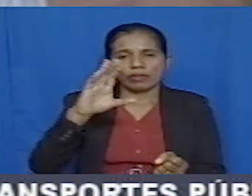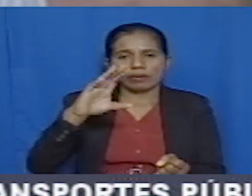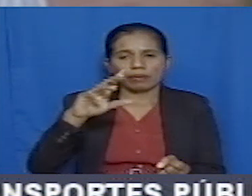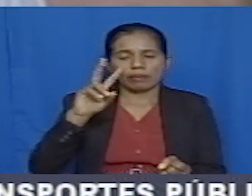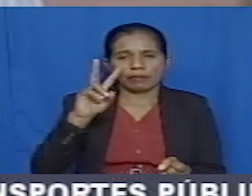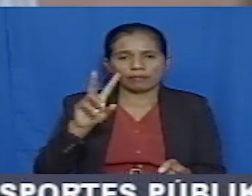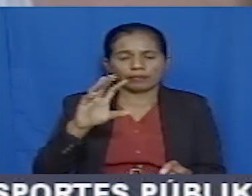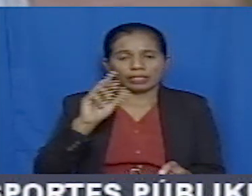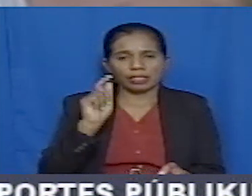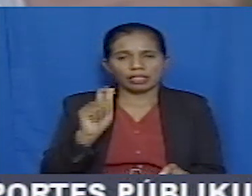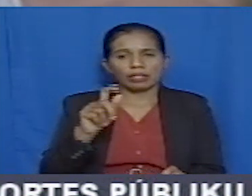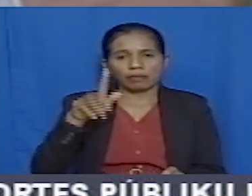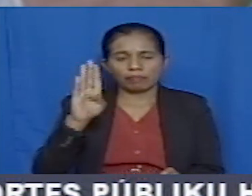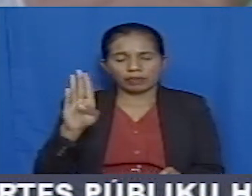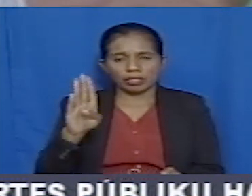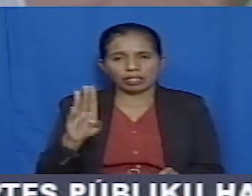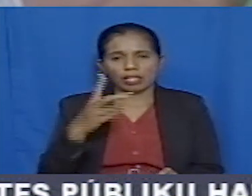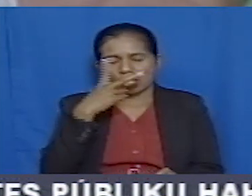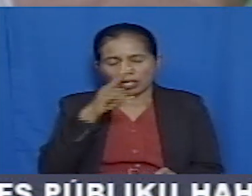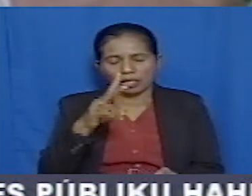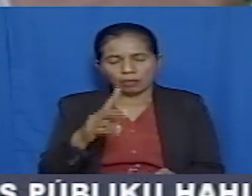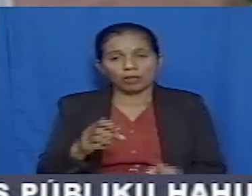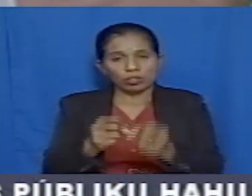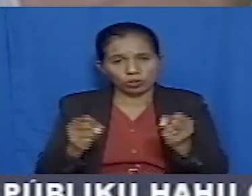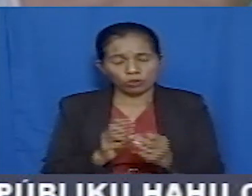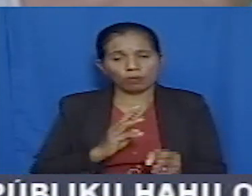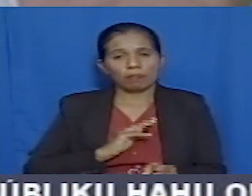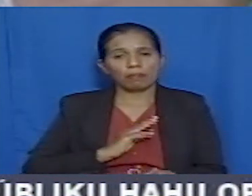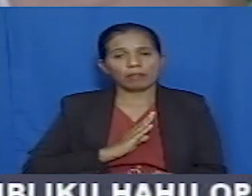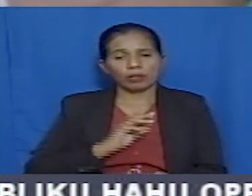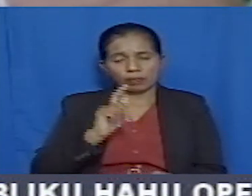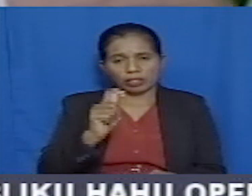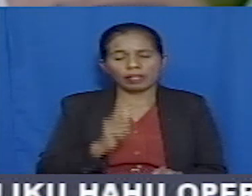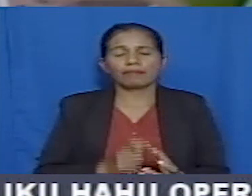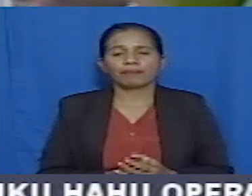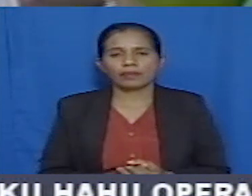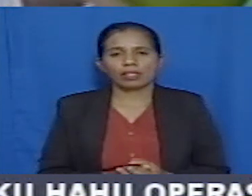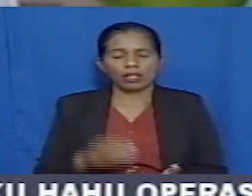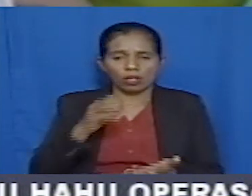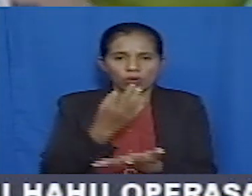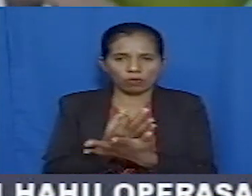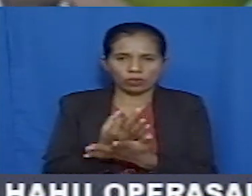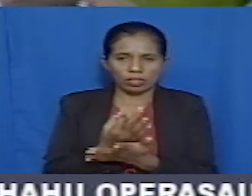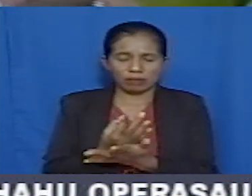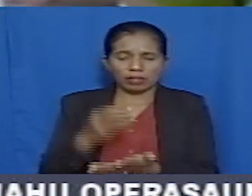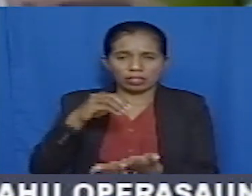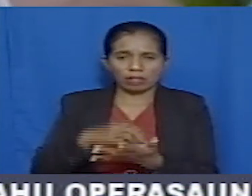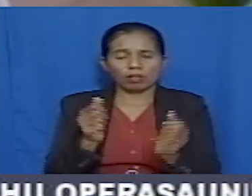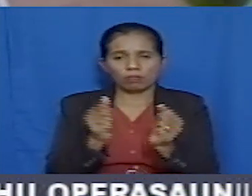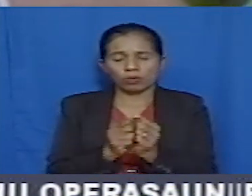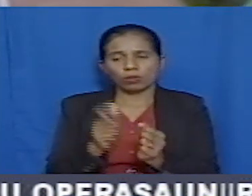TBC HIV ita se foka ba screening ba suku baru pite. Ne maka orçamento ne aloka mas coisa 20 mil ital